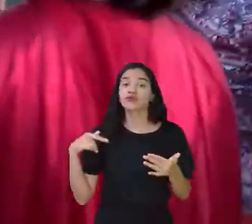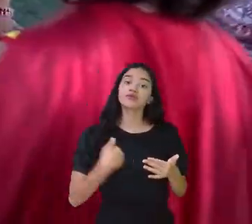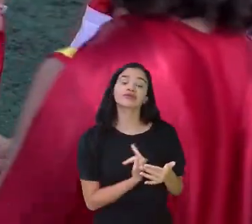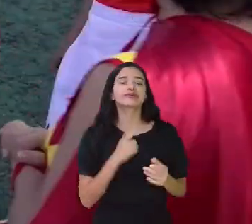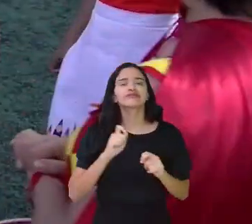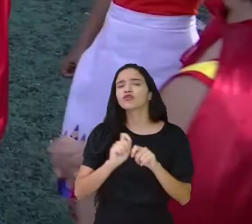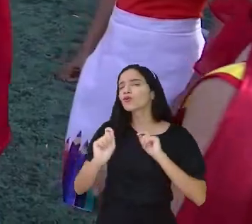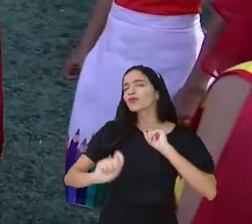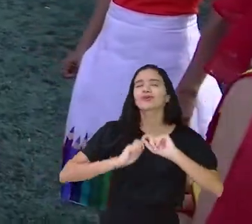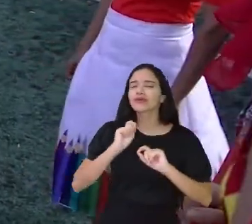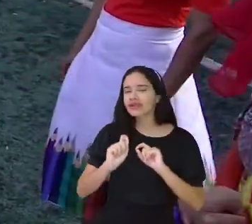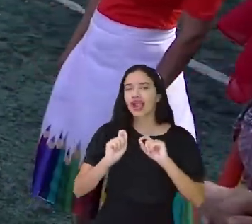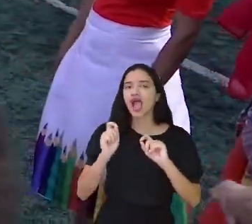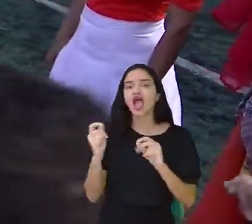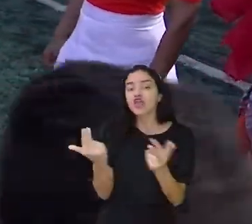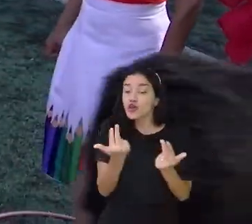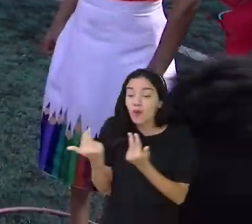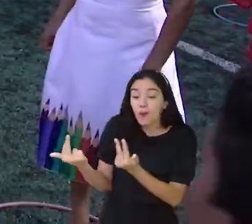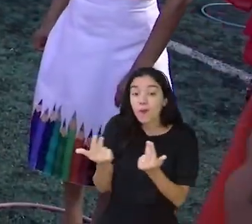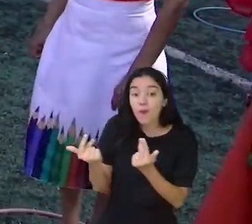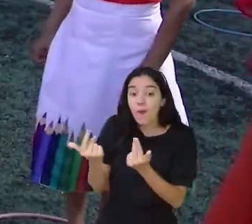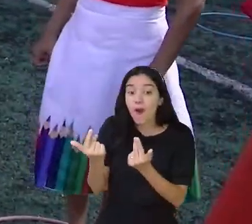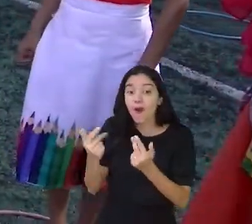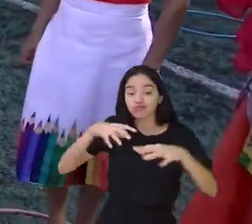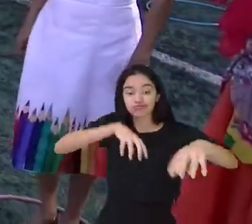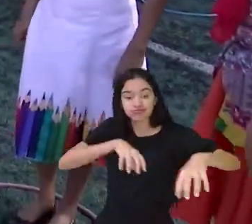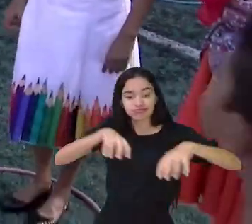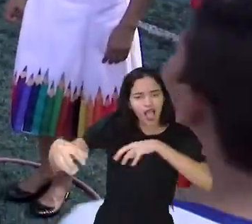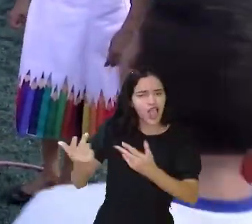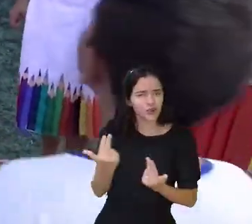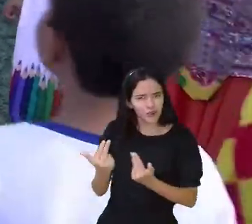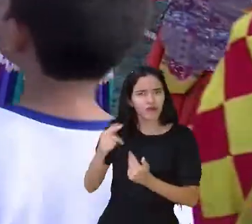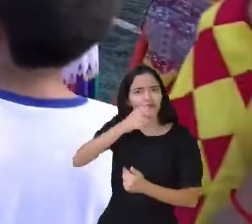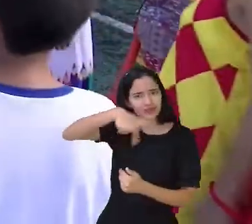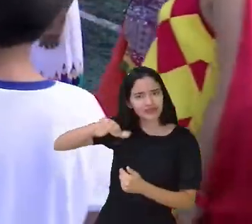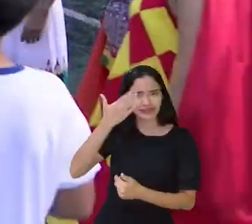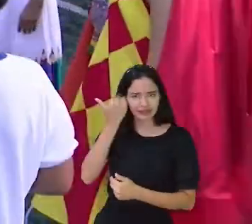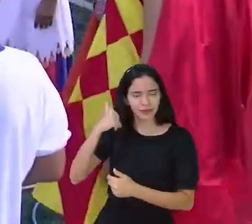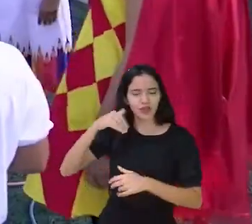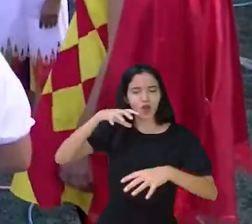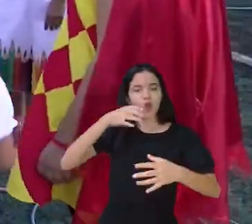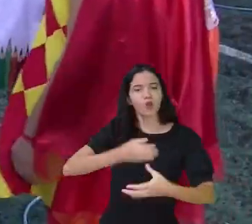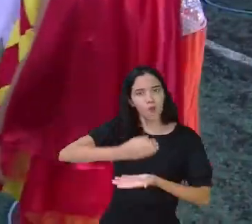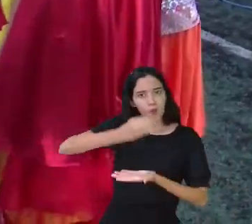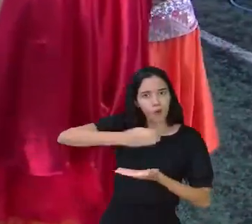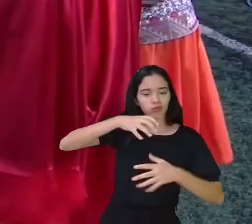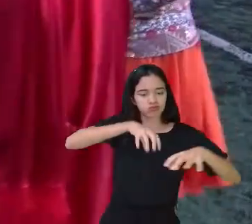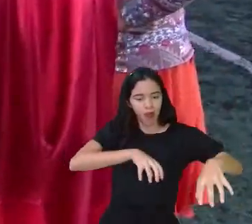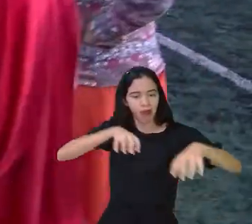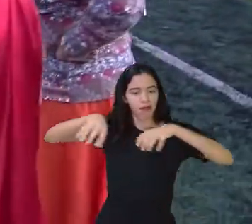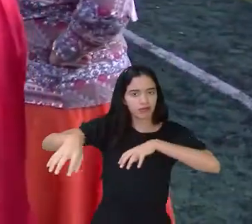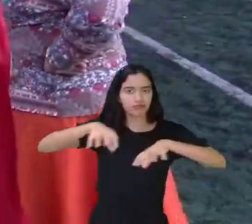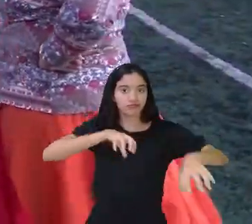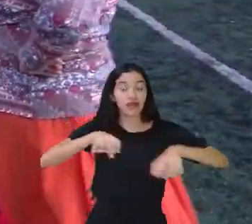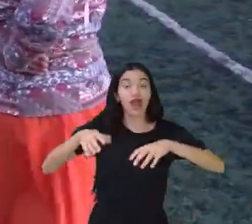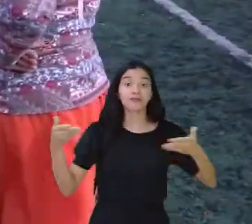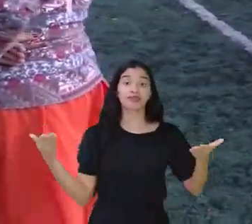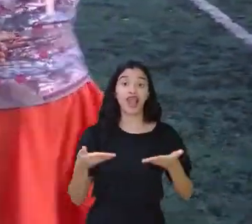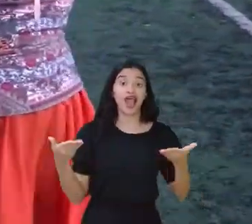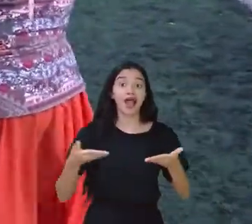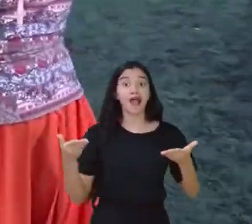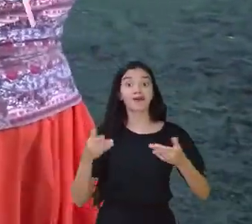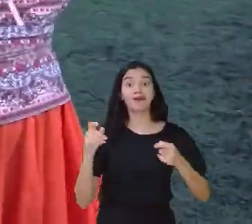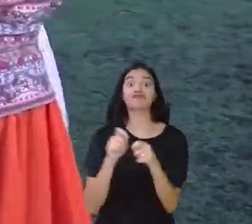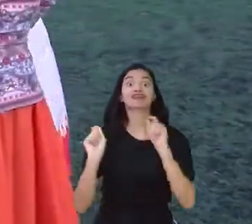a gente vai fazer igual vocês estavam fazendo aí com o copo. Vocês sabem fazer com o copo, não é? Sim. Pronto, então agora a gente vai fazer